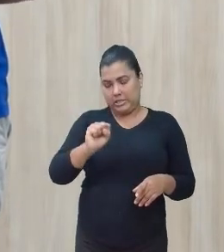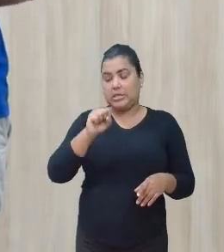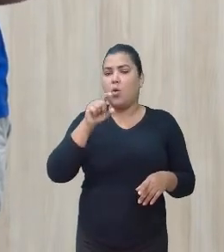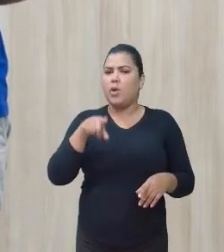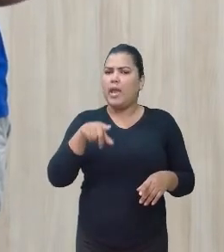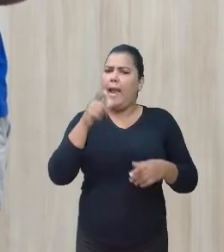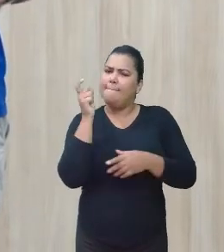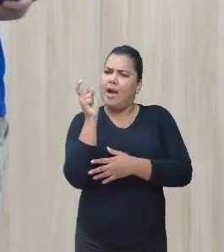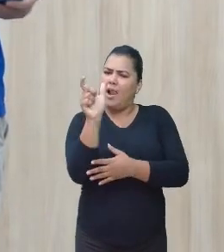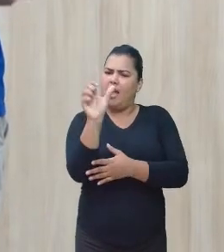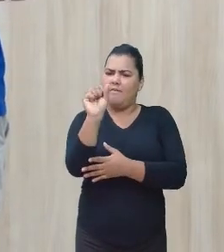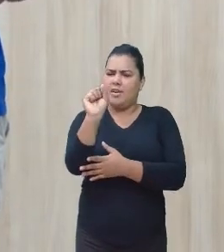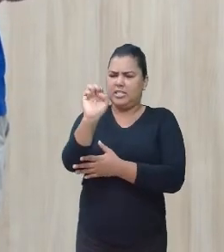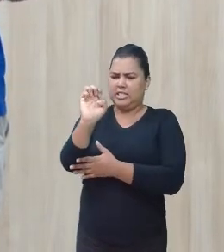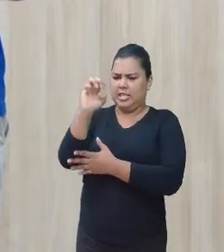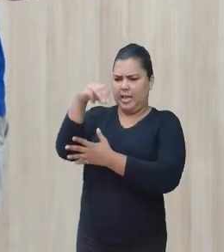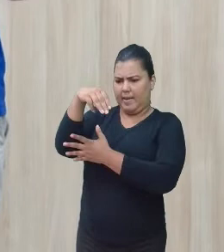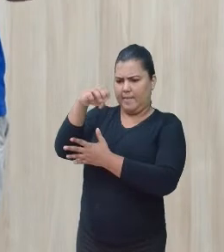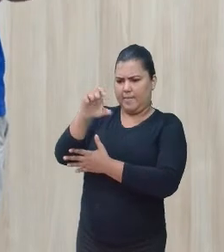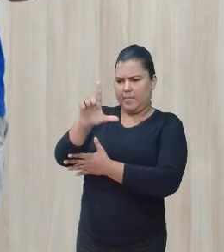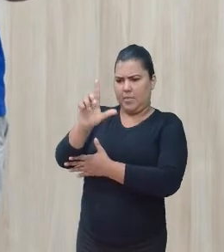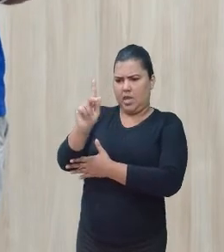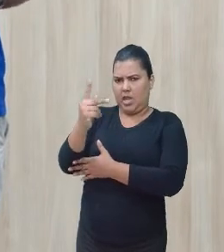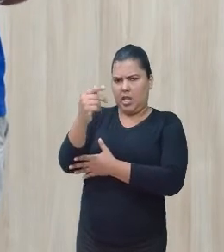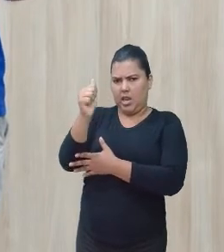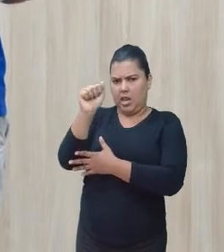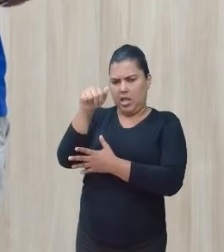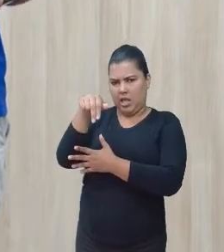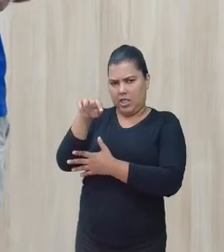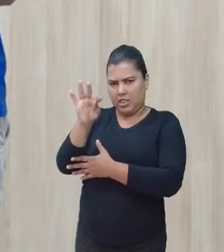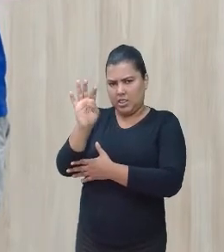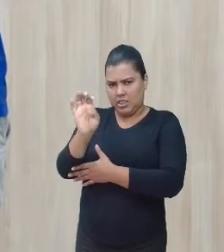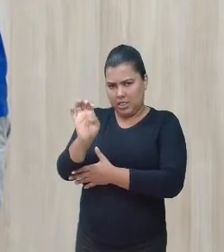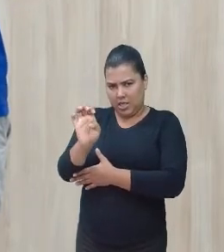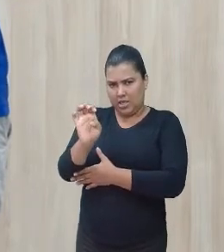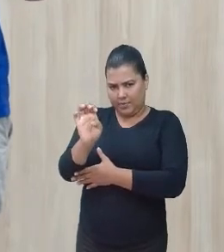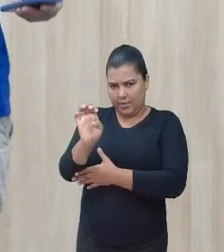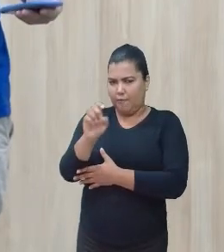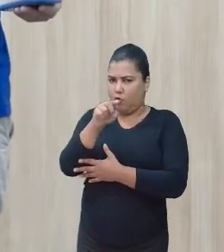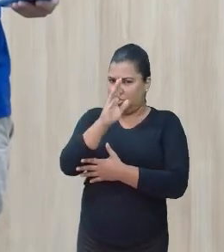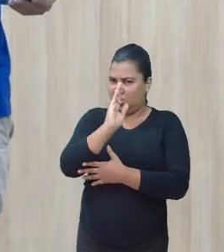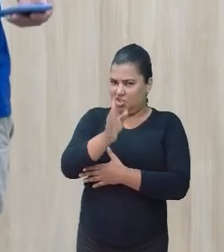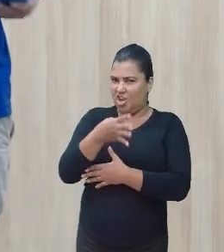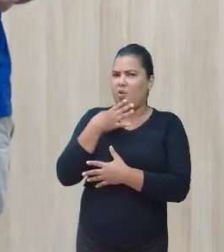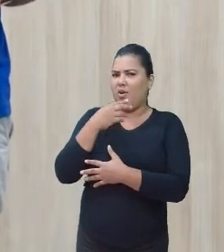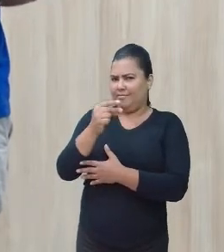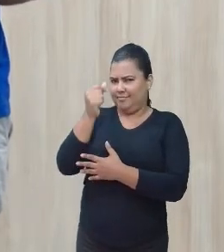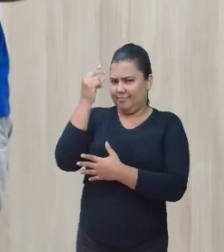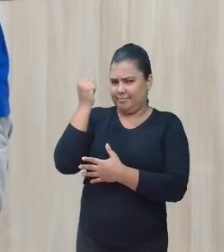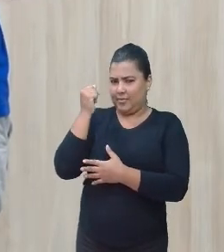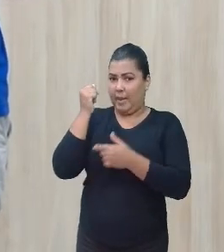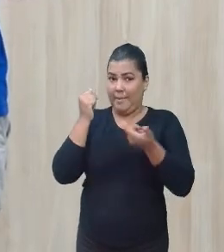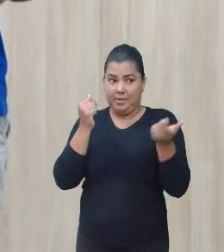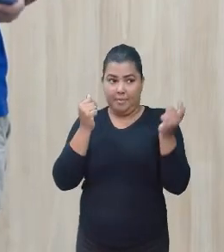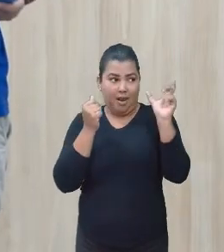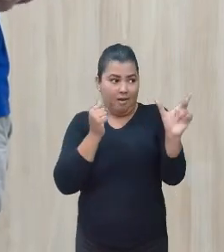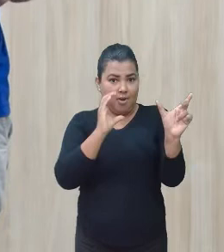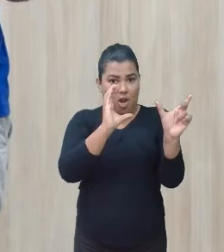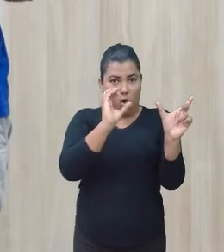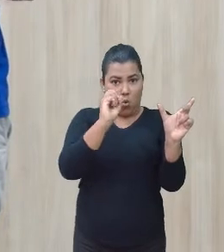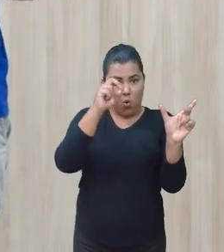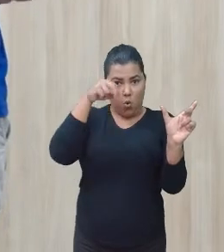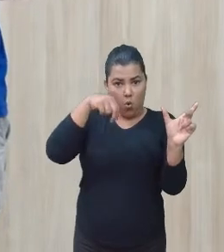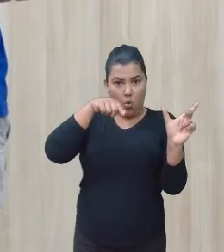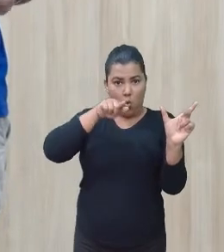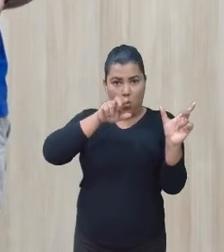uma palavra muito mais comum ao seu vocabulário do que a palavra congruente. Bom, então a gente vai tentar deixar claro o